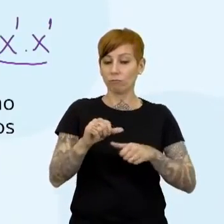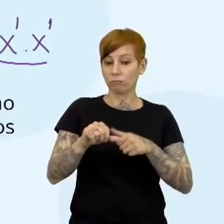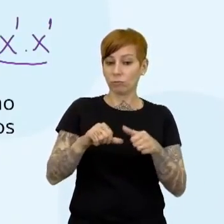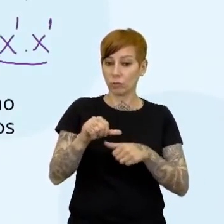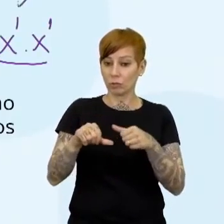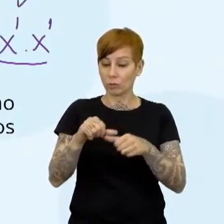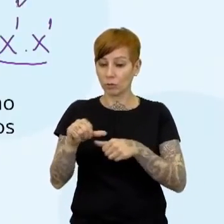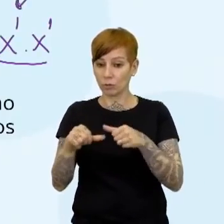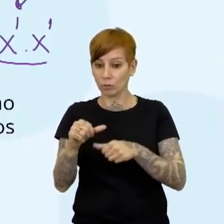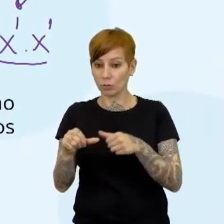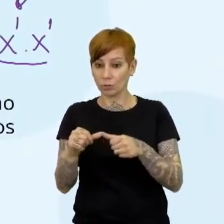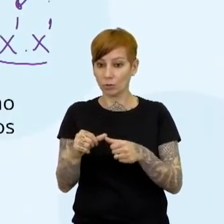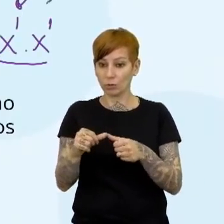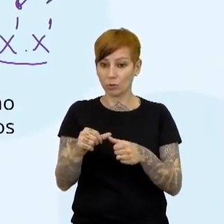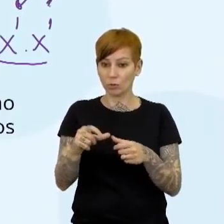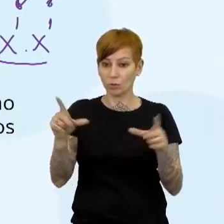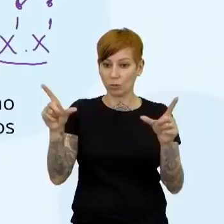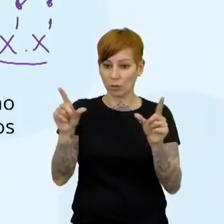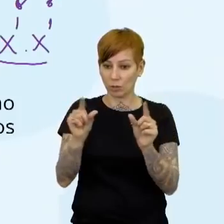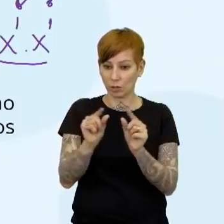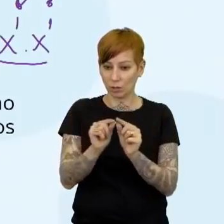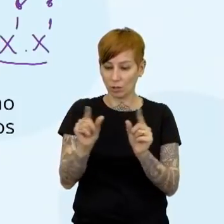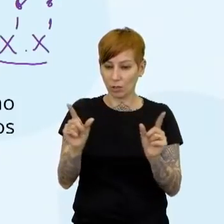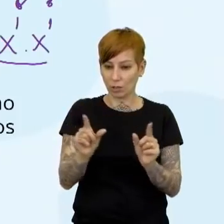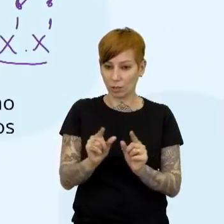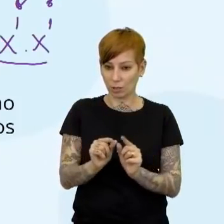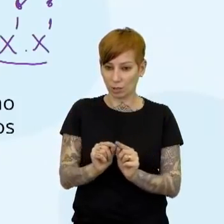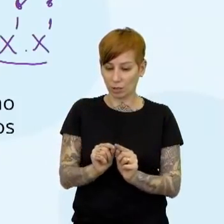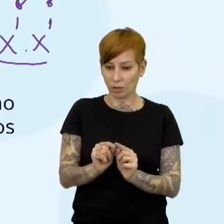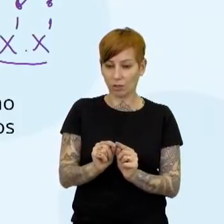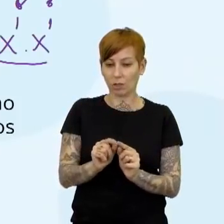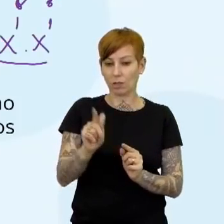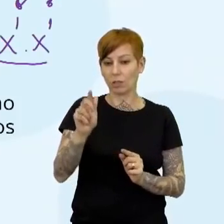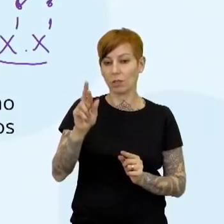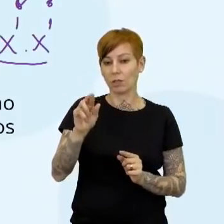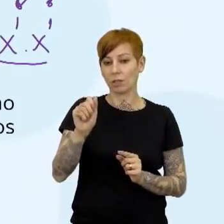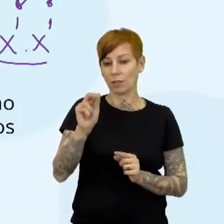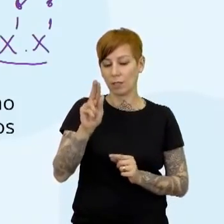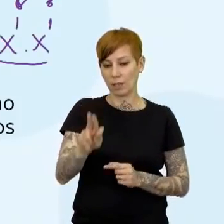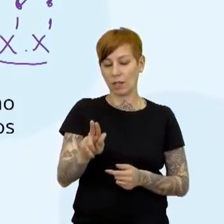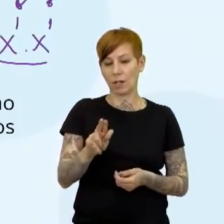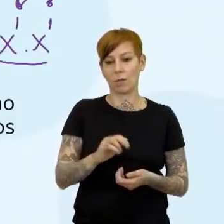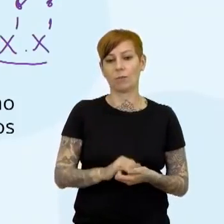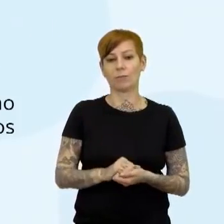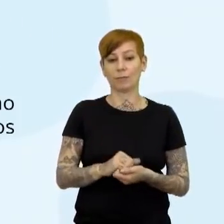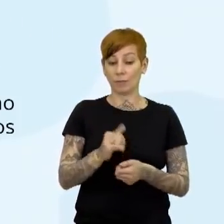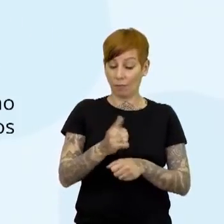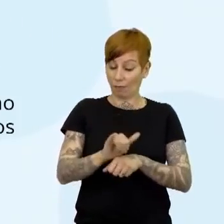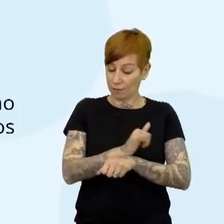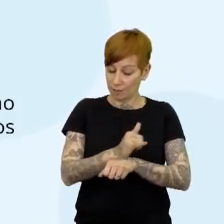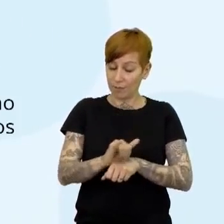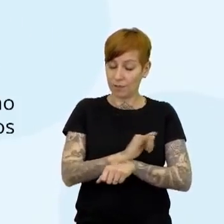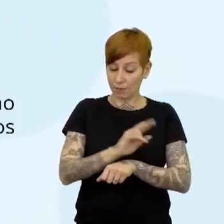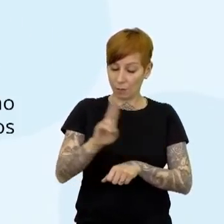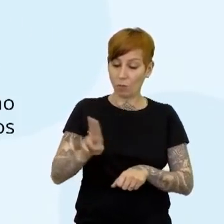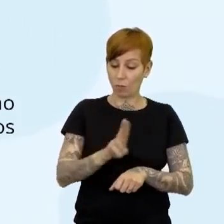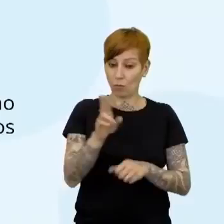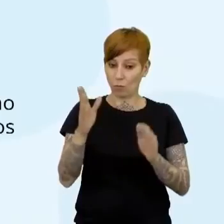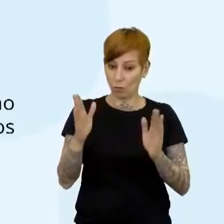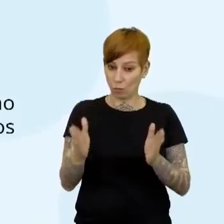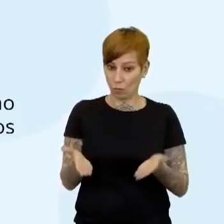um grau né então a gente está reduzindo o grau aqui ó Tá certo então nós vamos usar esta técnica aí e aí ó